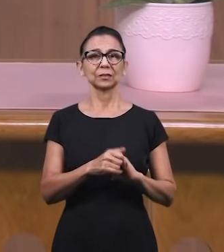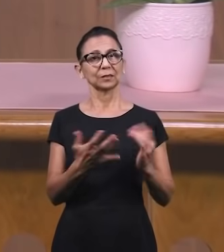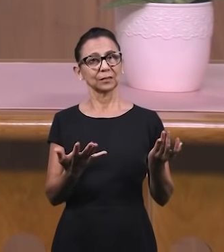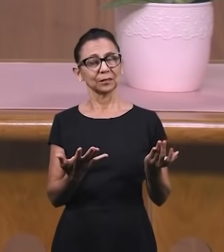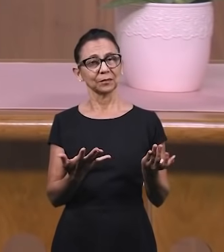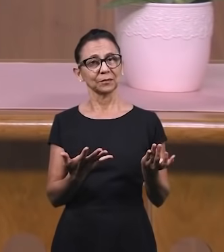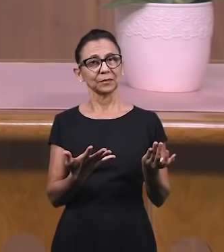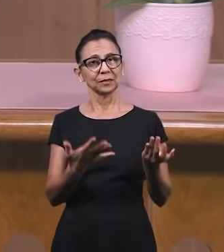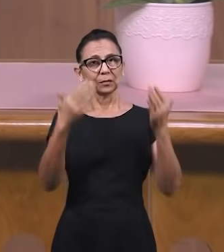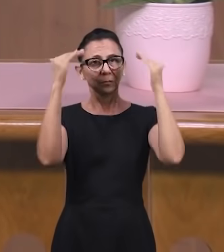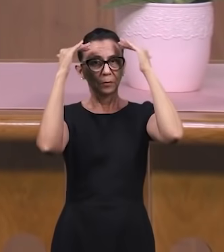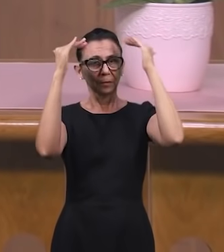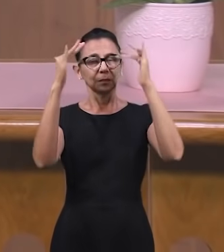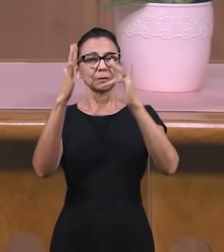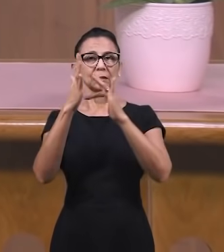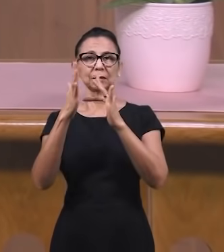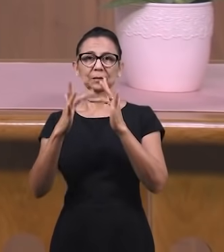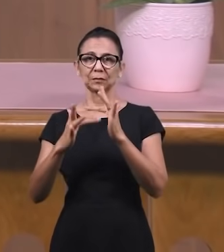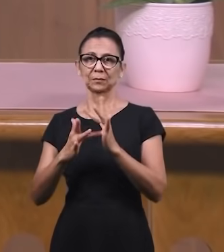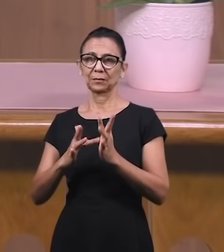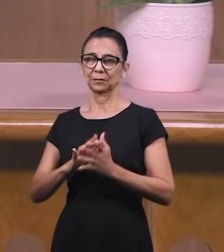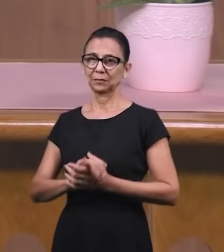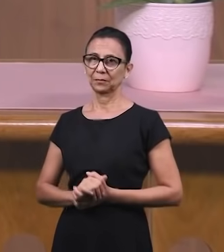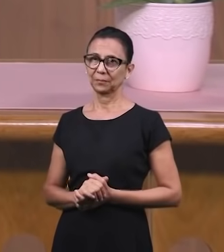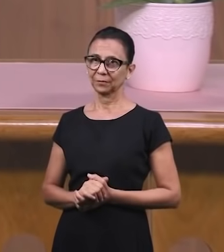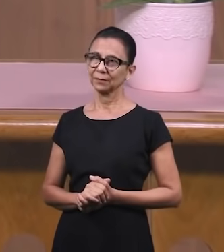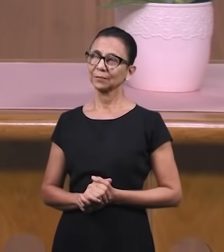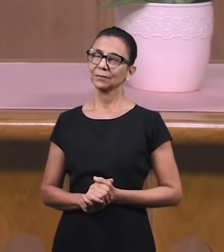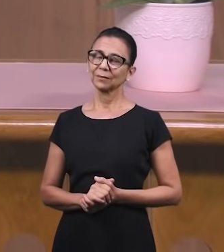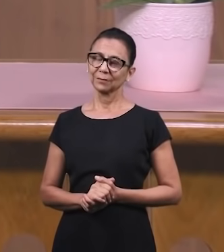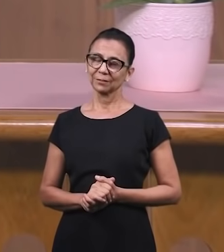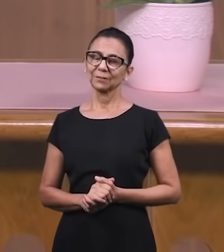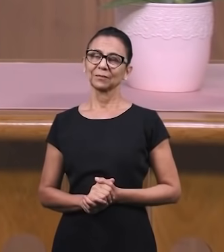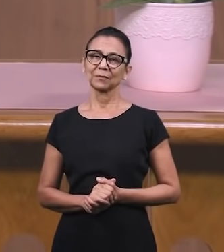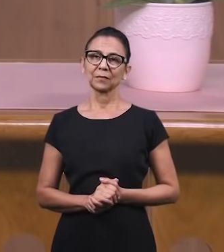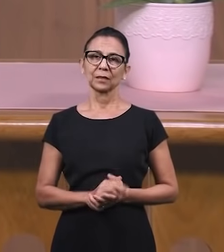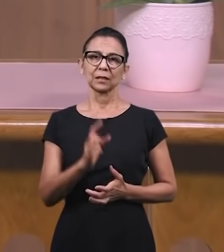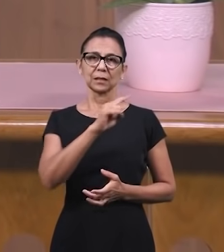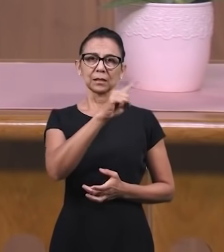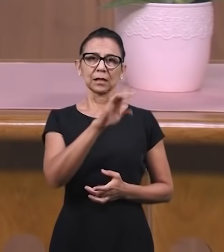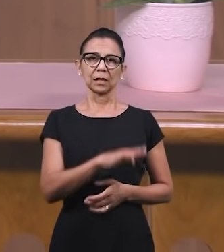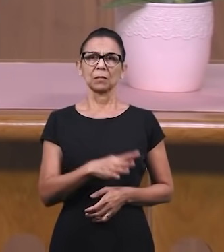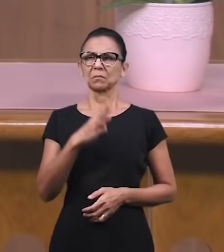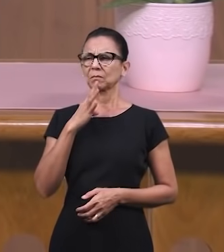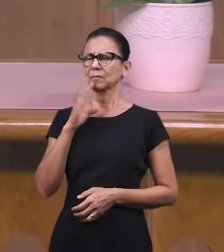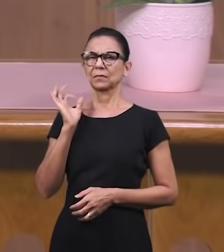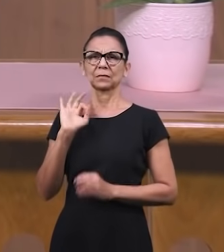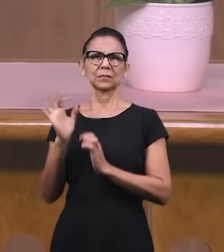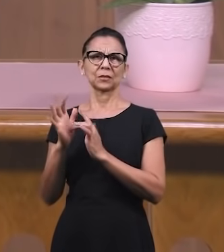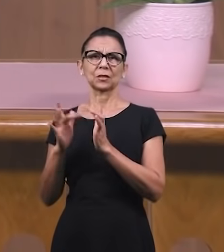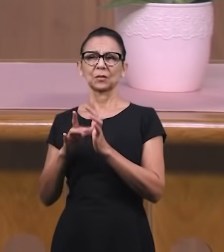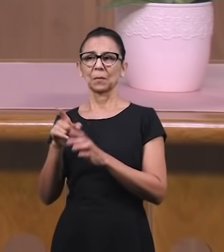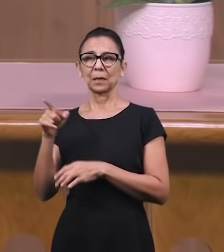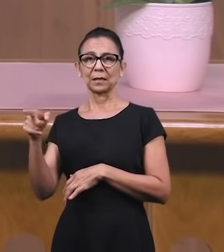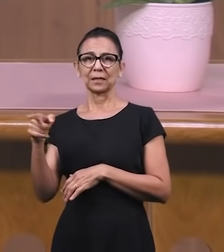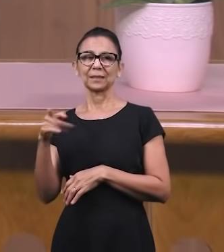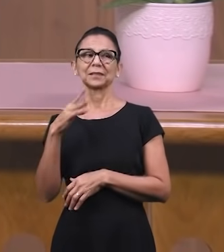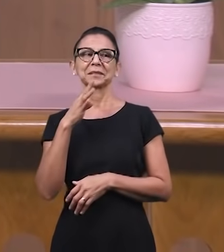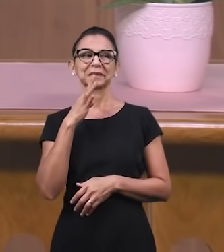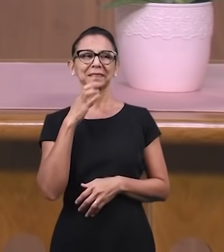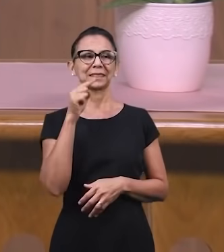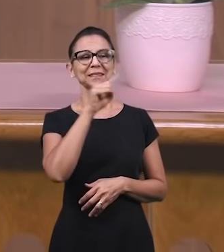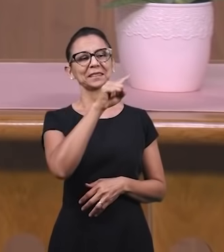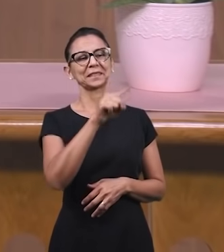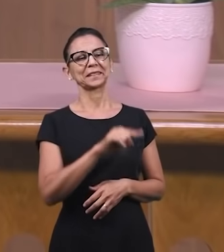mesma experiência. Zaqueu não sabia quem era Jesus, mas Jesus sabia quem era Zaqueu. Zaqueu